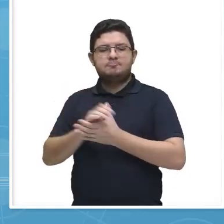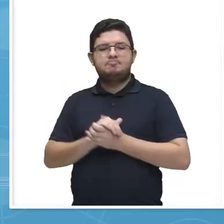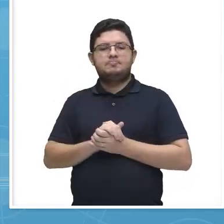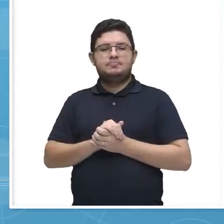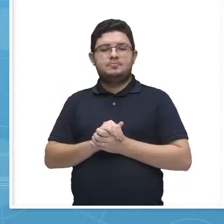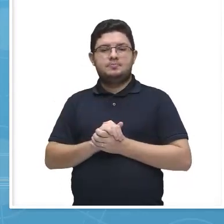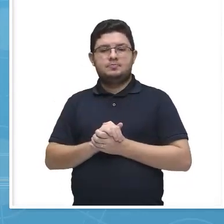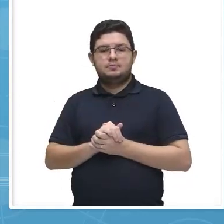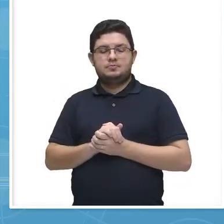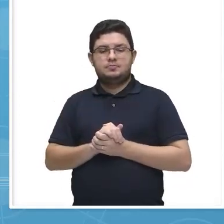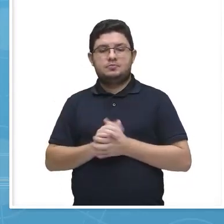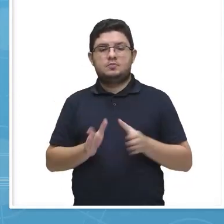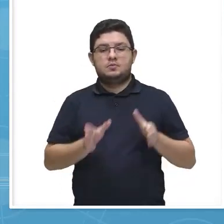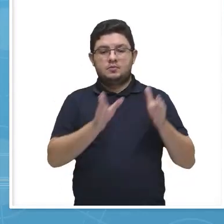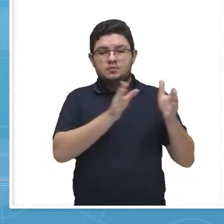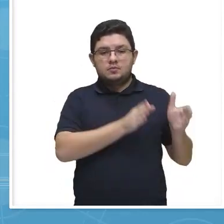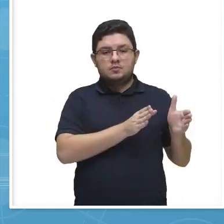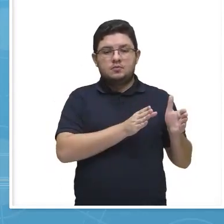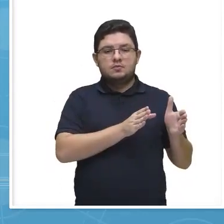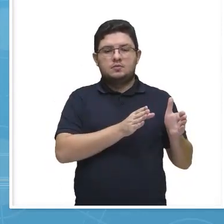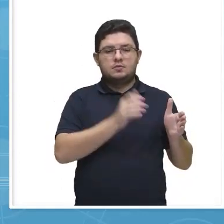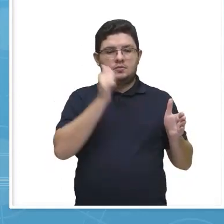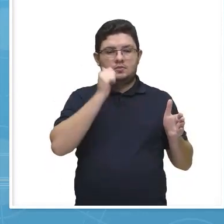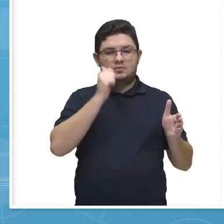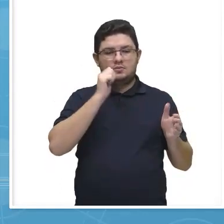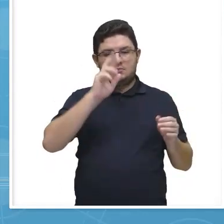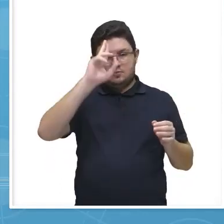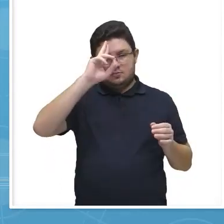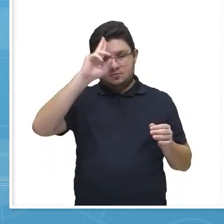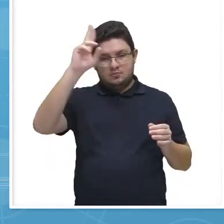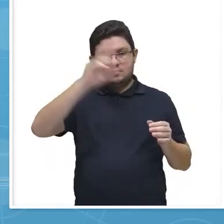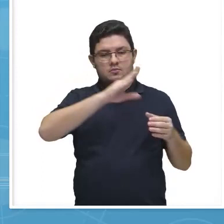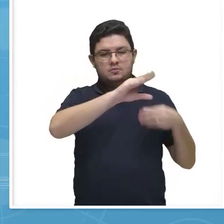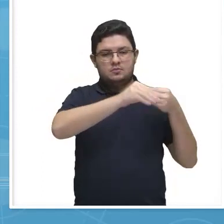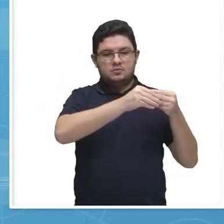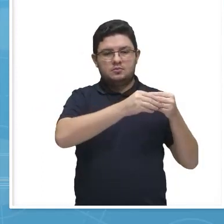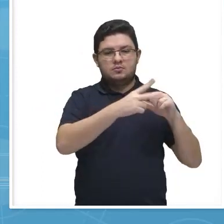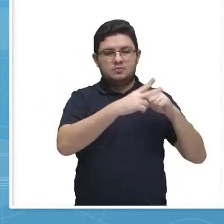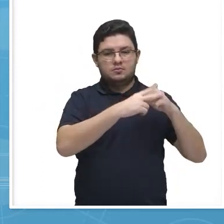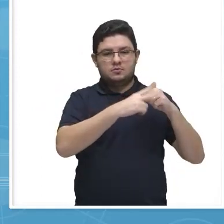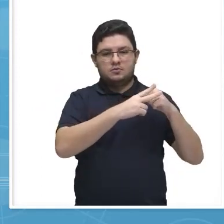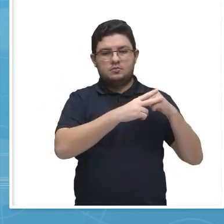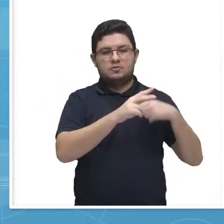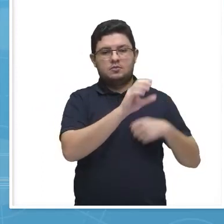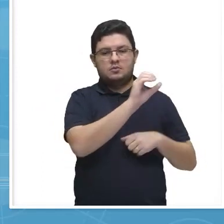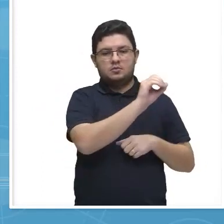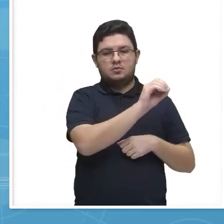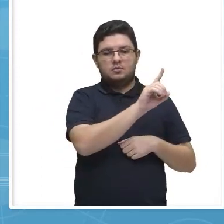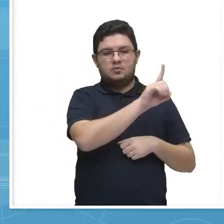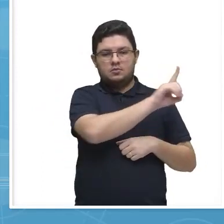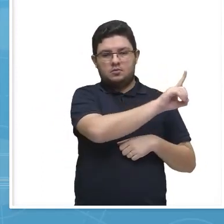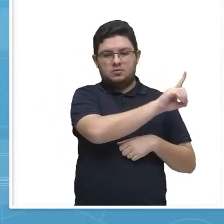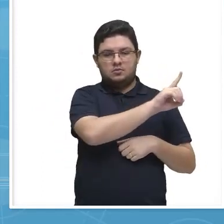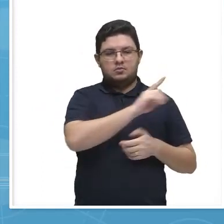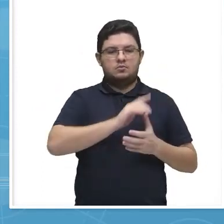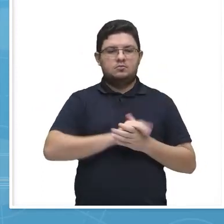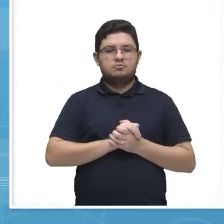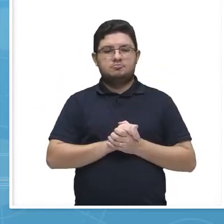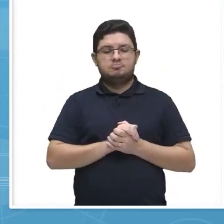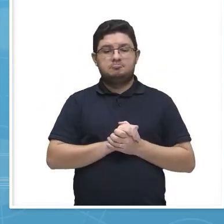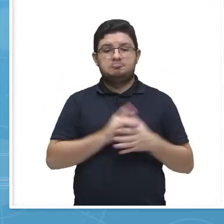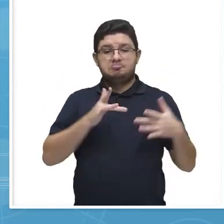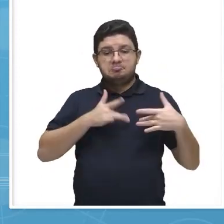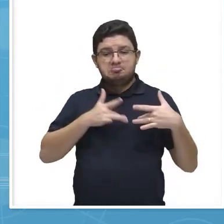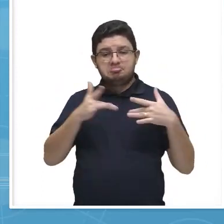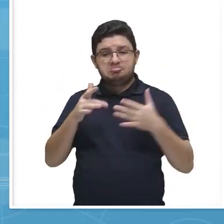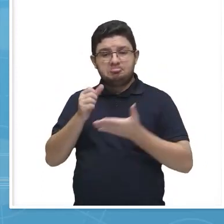Certo? E esse aqui é o complemento verbal, objeto direto. Ofereceu o quê? Ajuda a